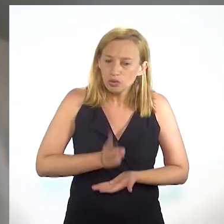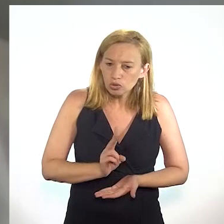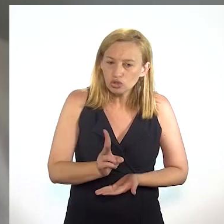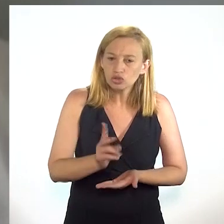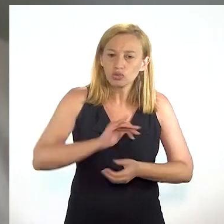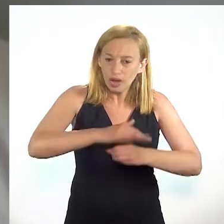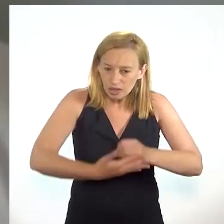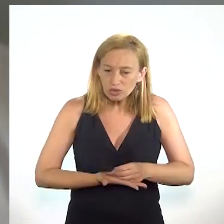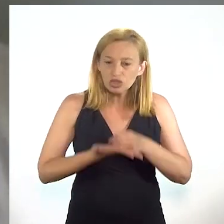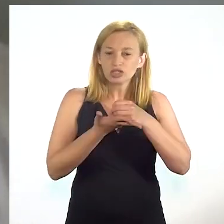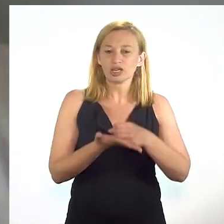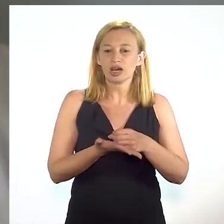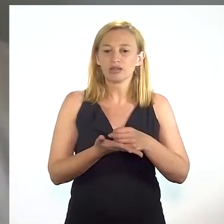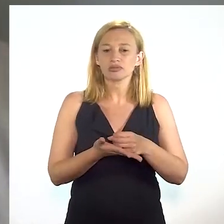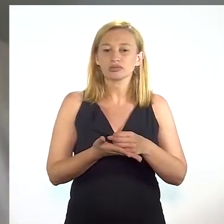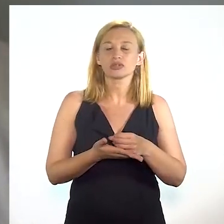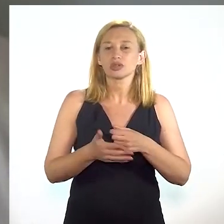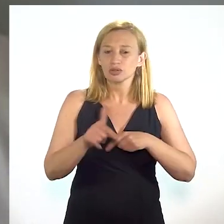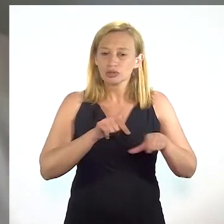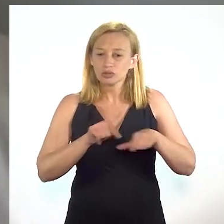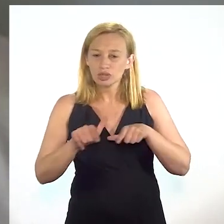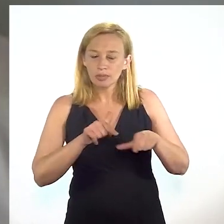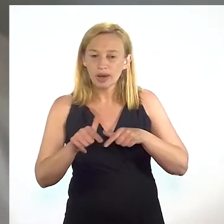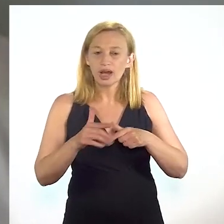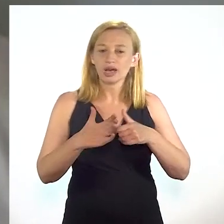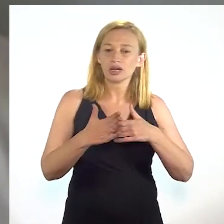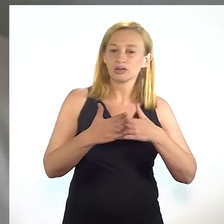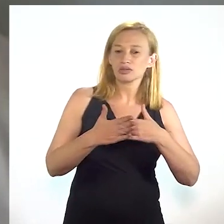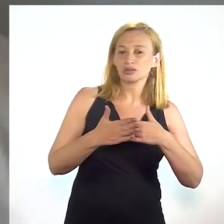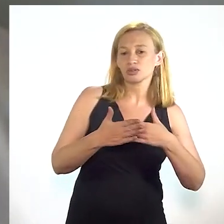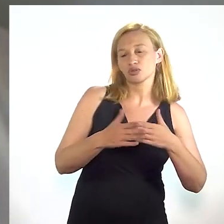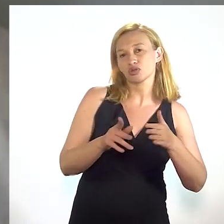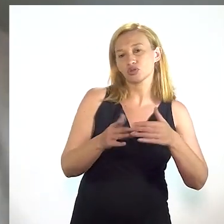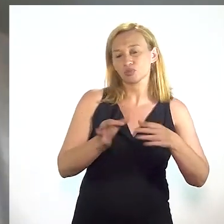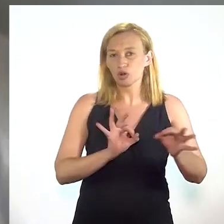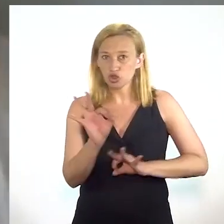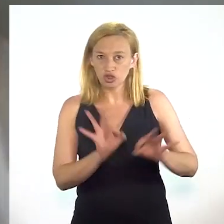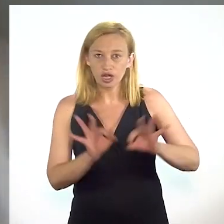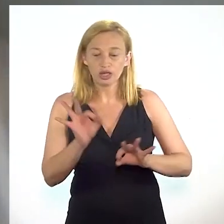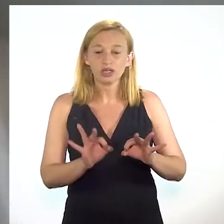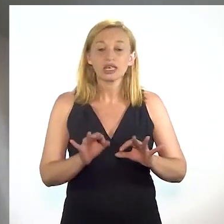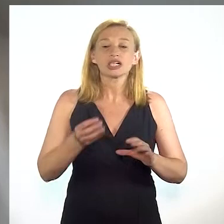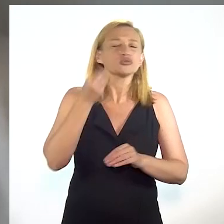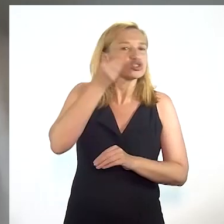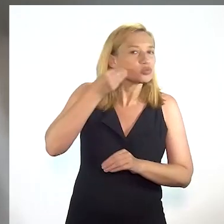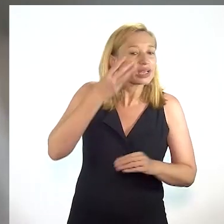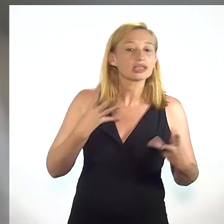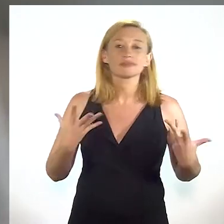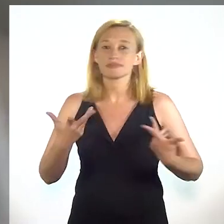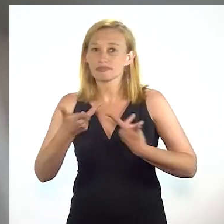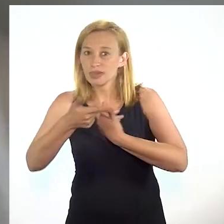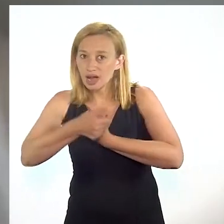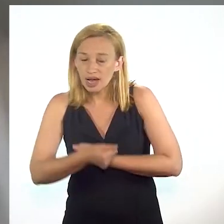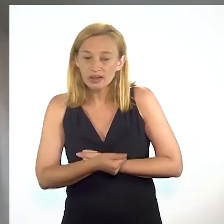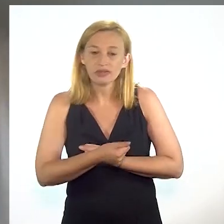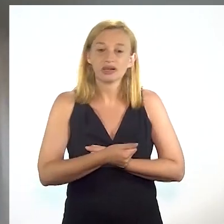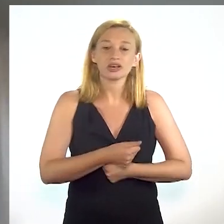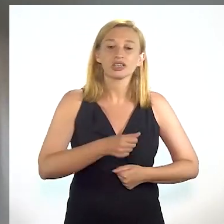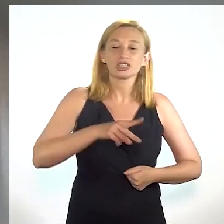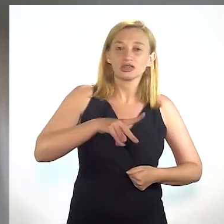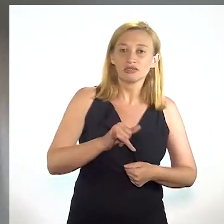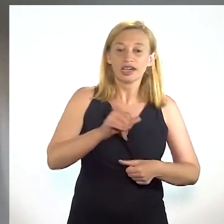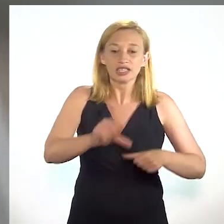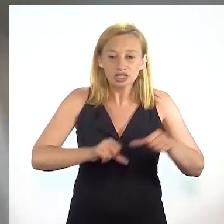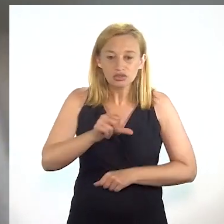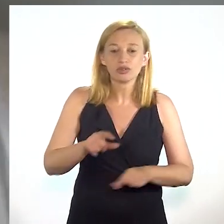manter sustentáveis os seus negócios, né? Os seus projetos, enfim. Tem sido uma experiência maravilhosa que a gente